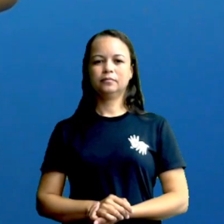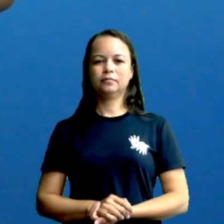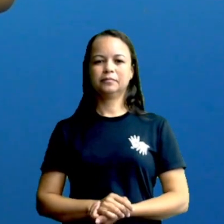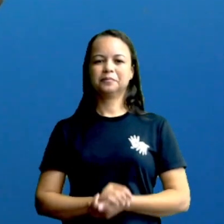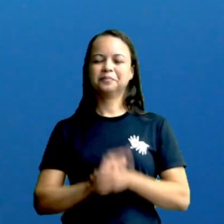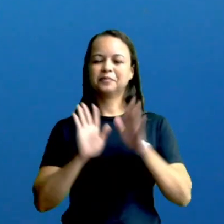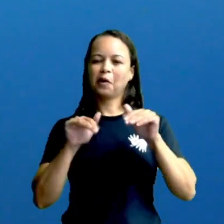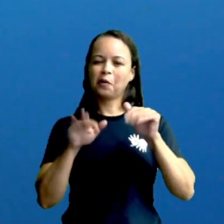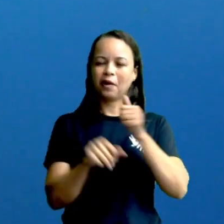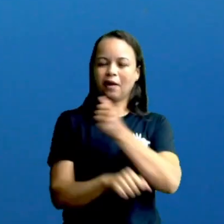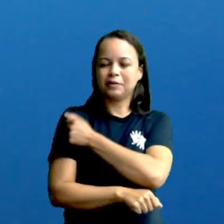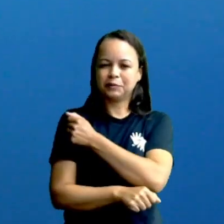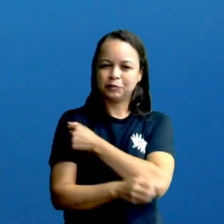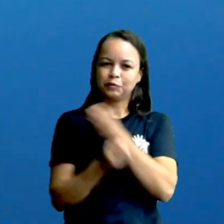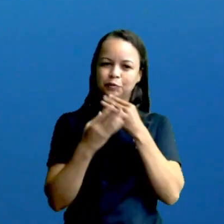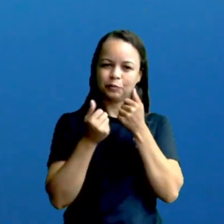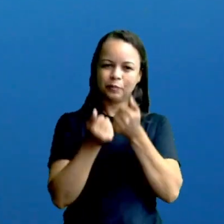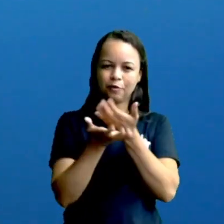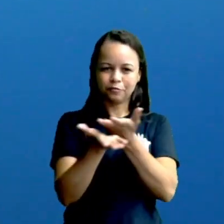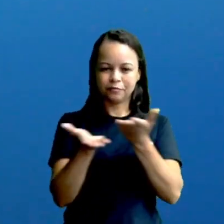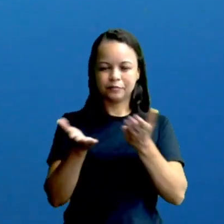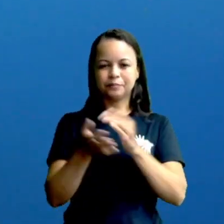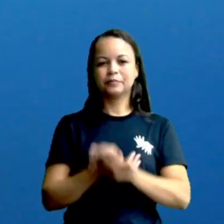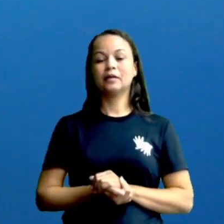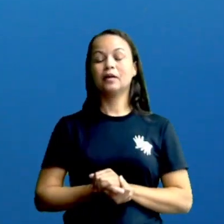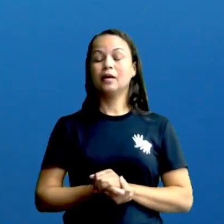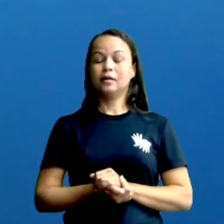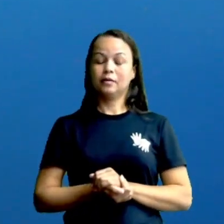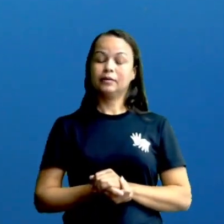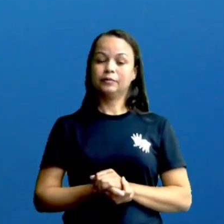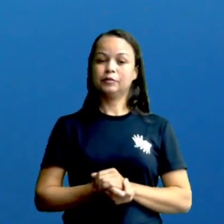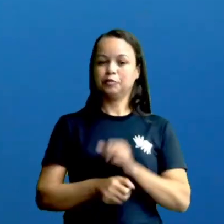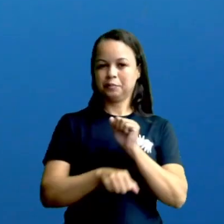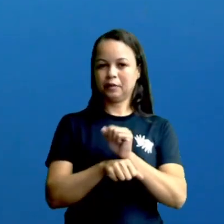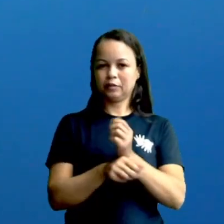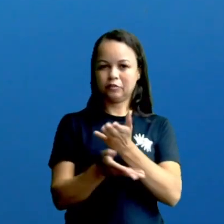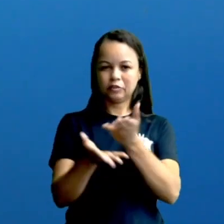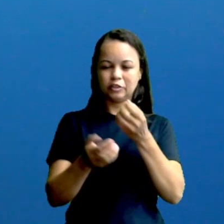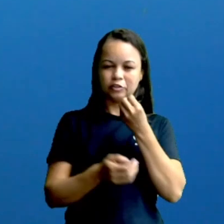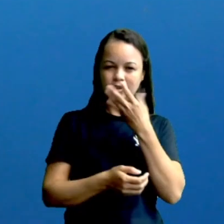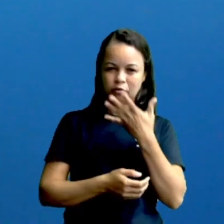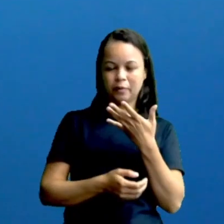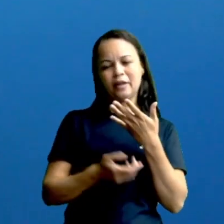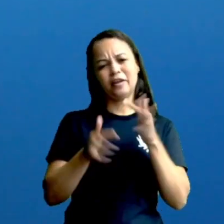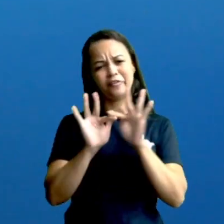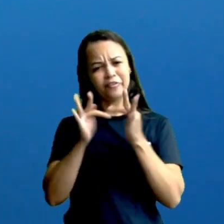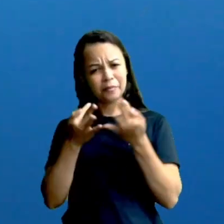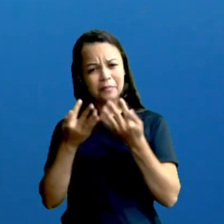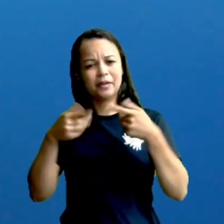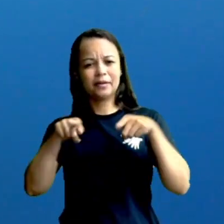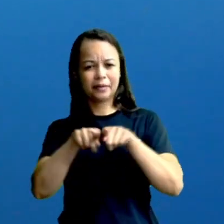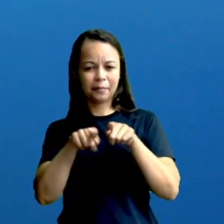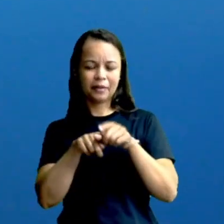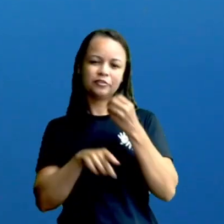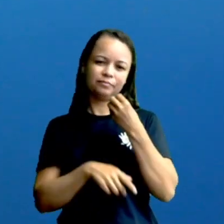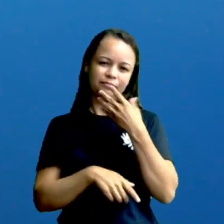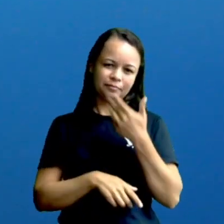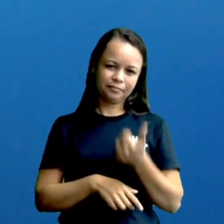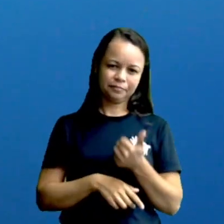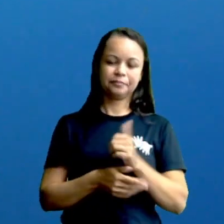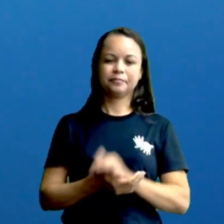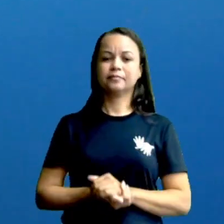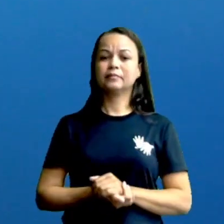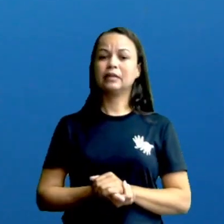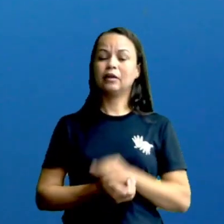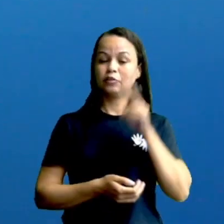Olá pessoal, tudo bom com vocês? Eu espero que vocês estejam bem e que os familiares de vocês também estejam bem. Eu estou vendo